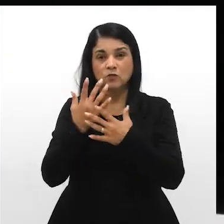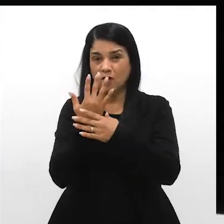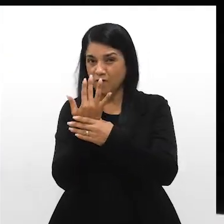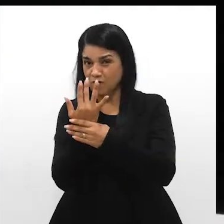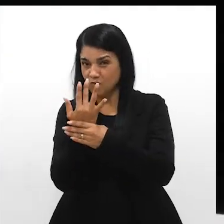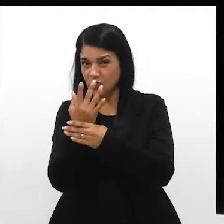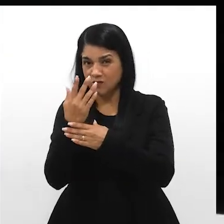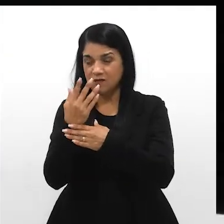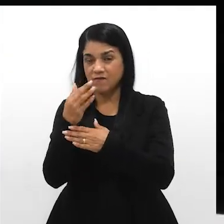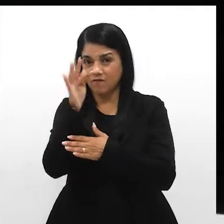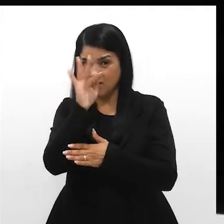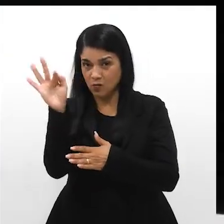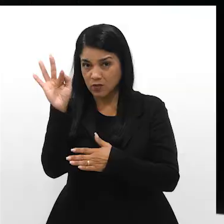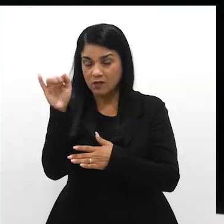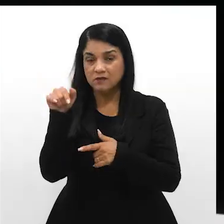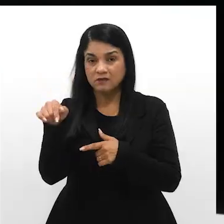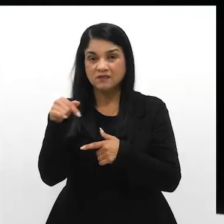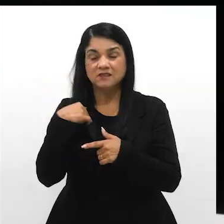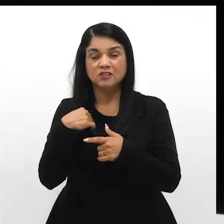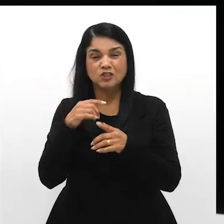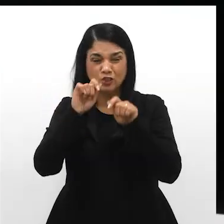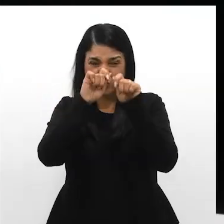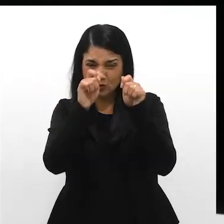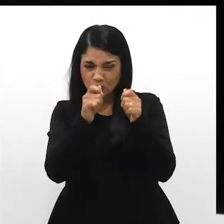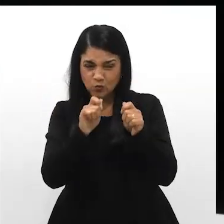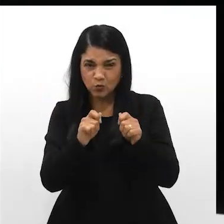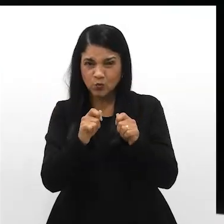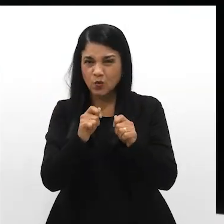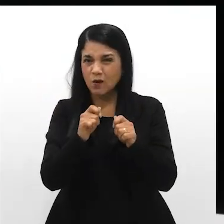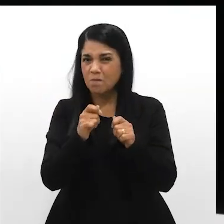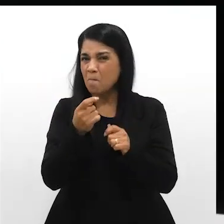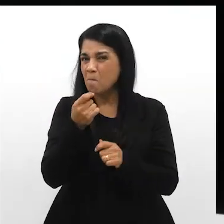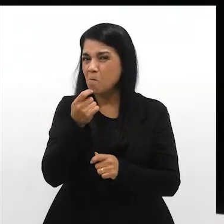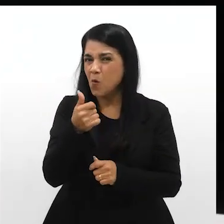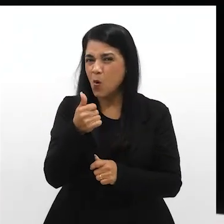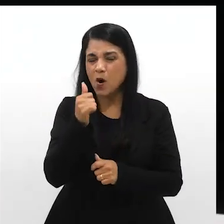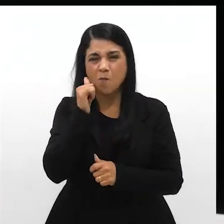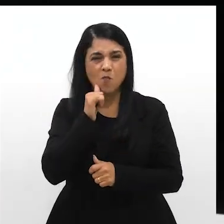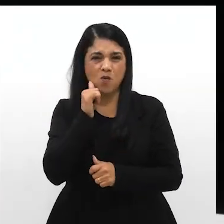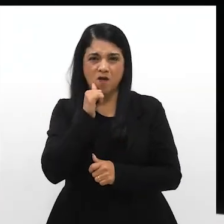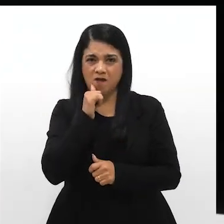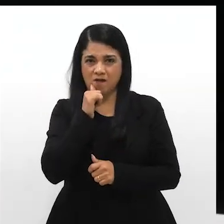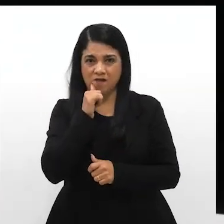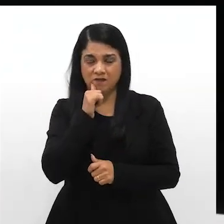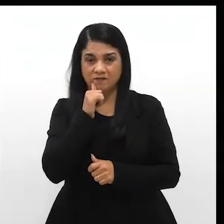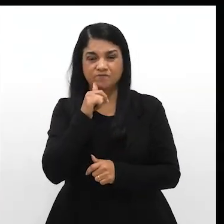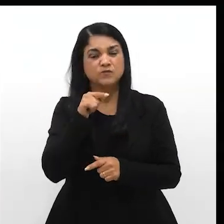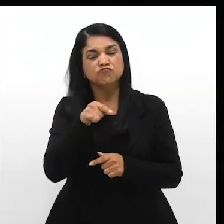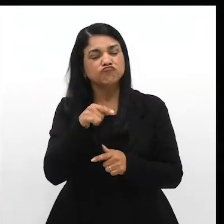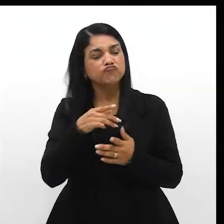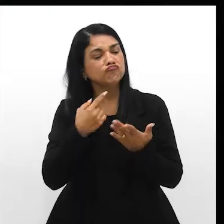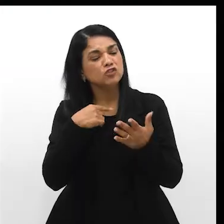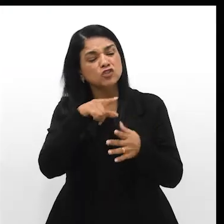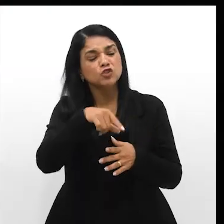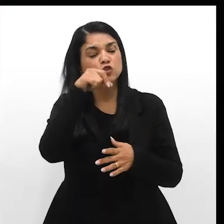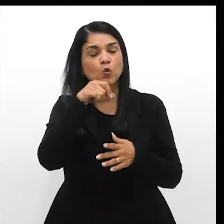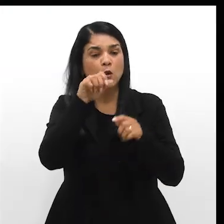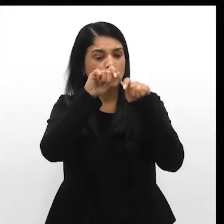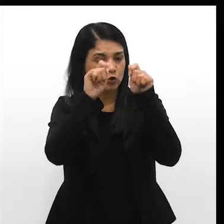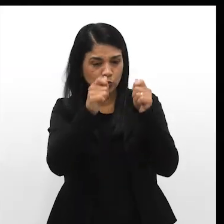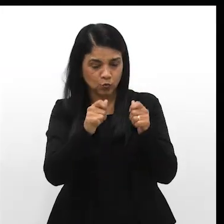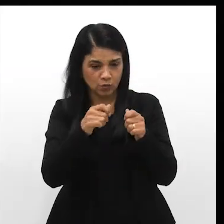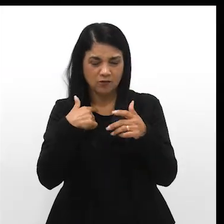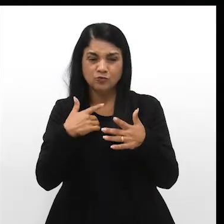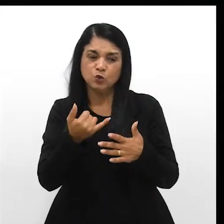o FRJ, escultura era uma coisa assim, mais masculina mesmo, E né? o que Porque te levou a escolher a